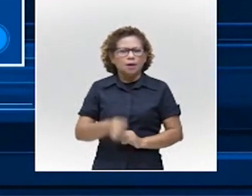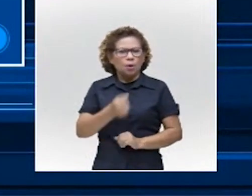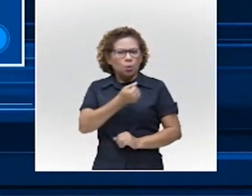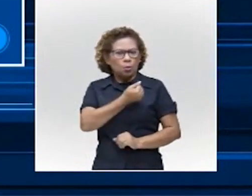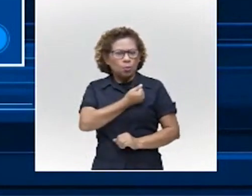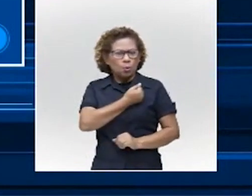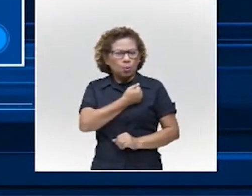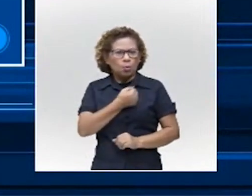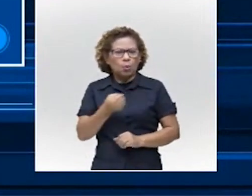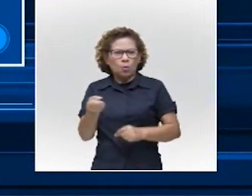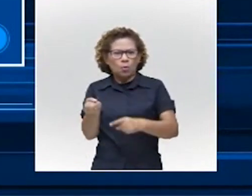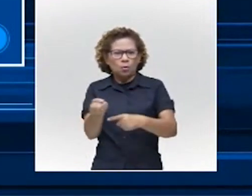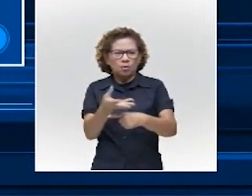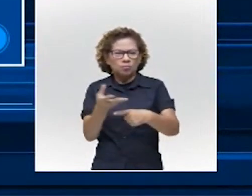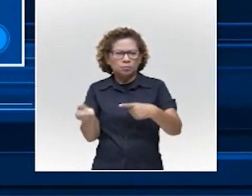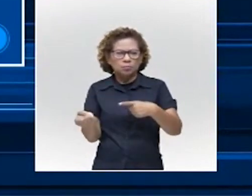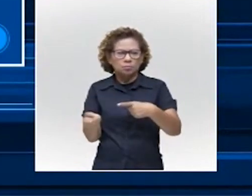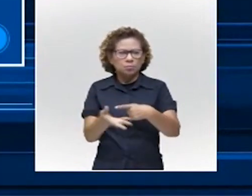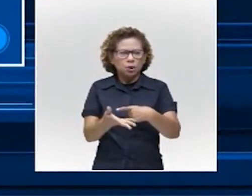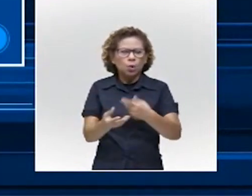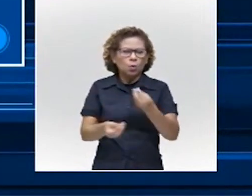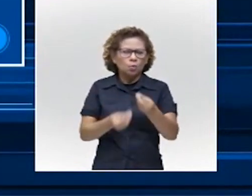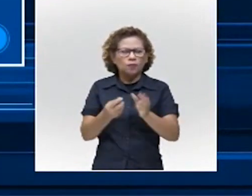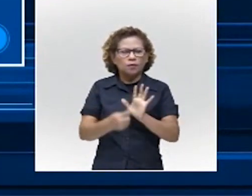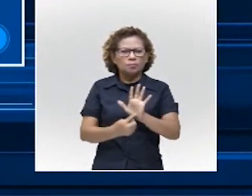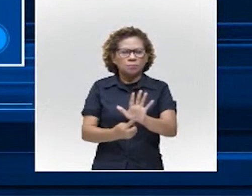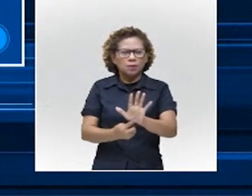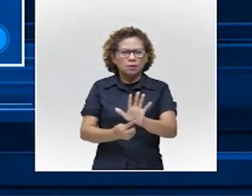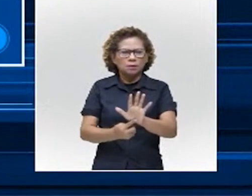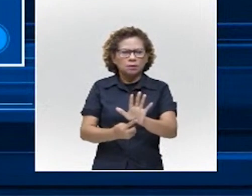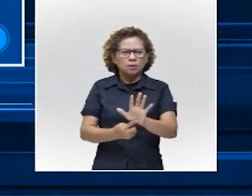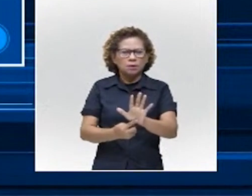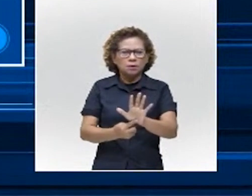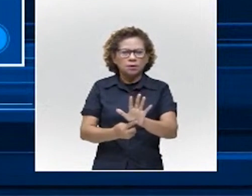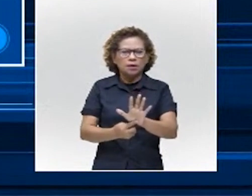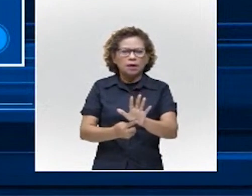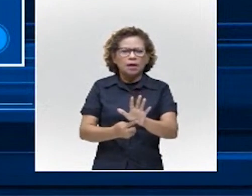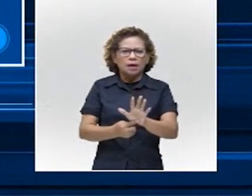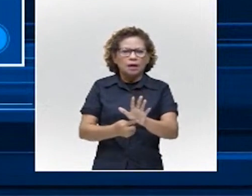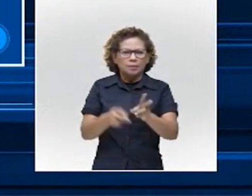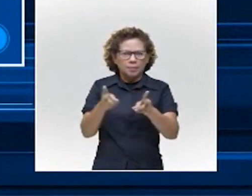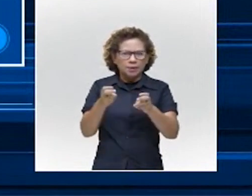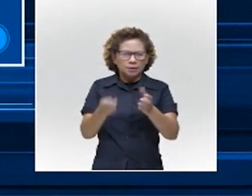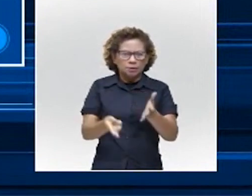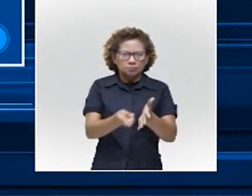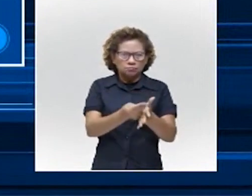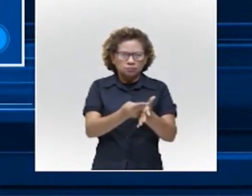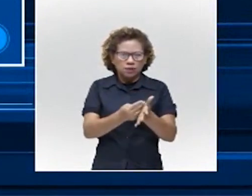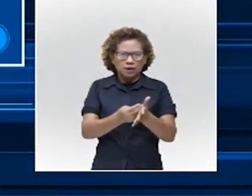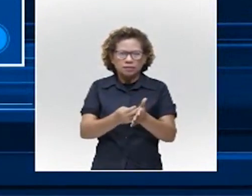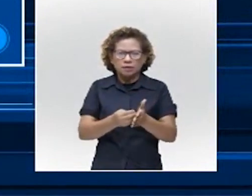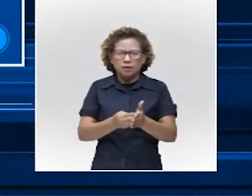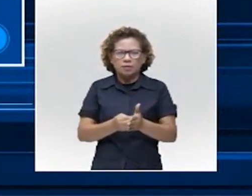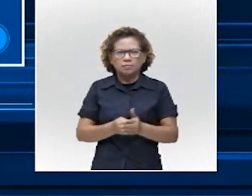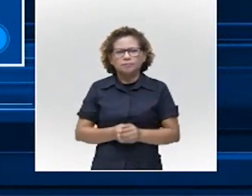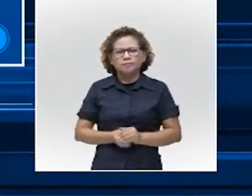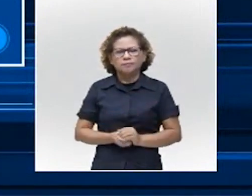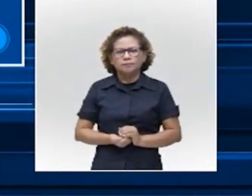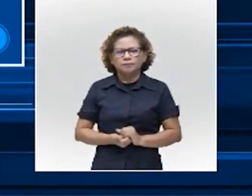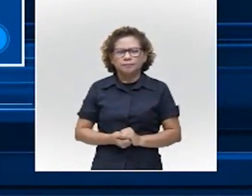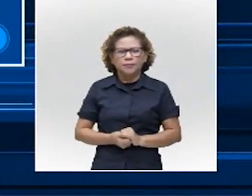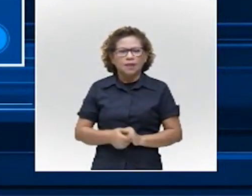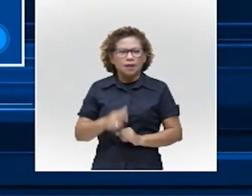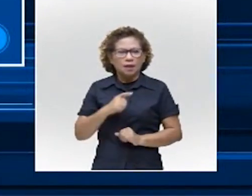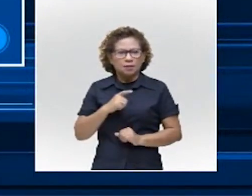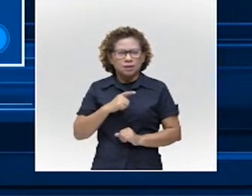mas visualmente como que isso vai representar ao longo dos quadradinhos desenhados, né? Quadradinhos e retângulos. Então, nós temos aqui uma